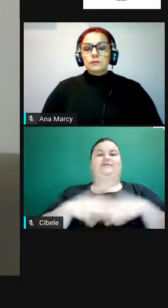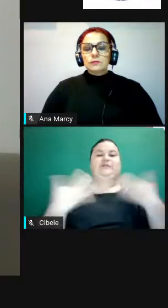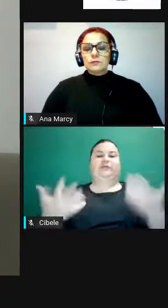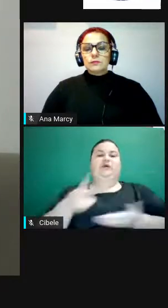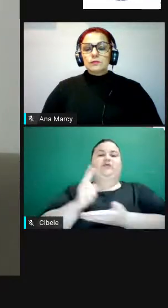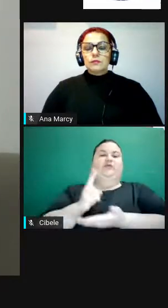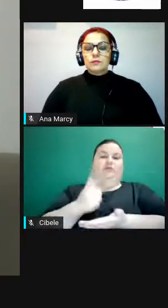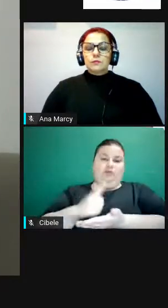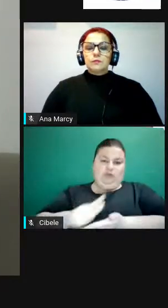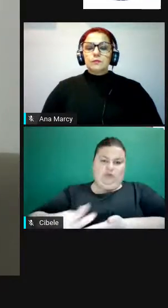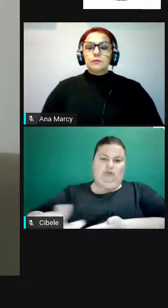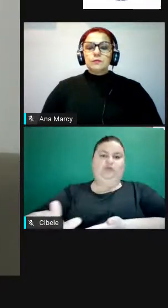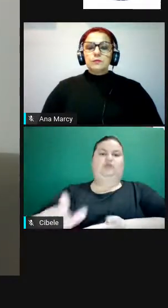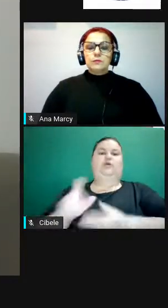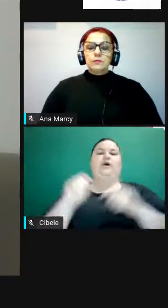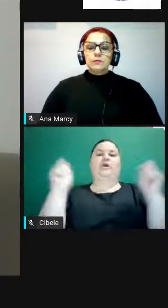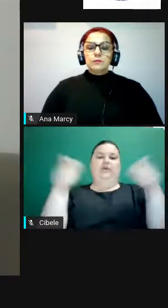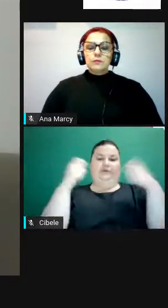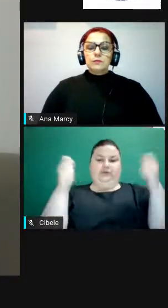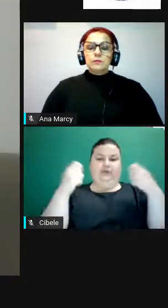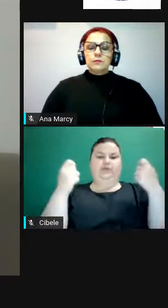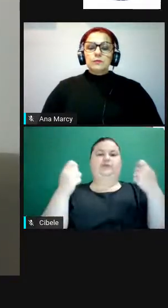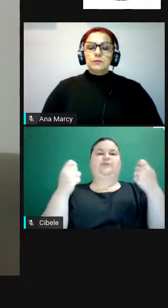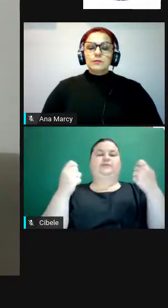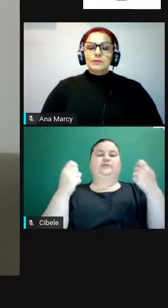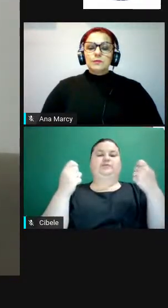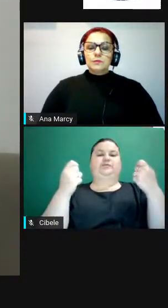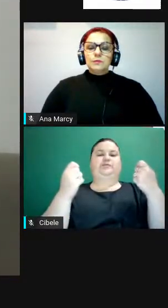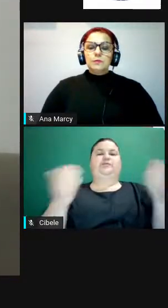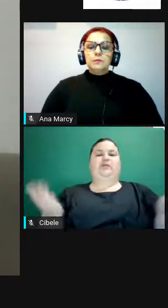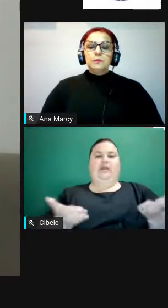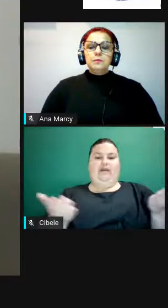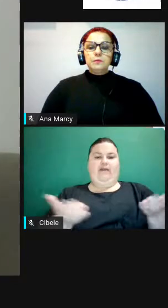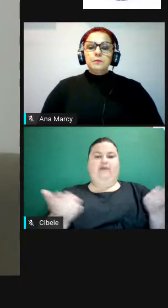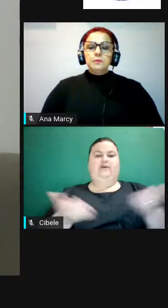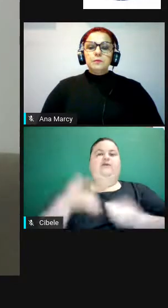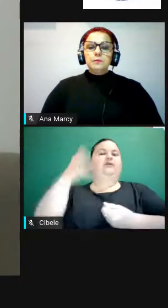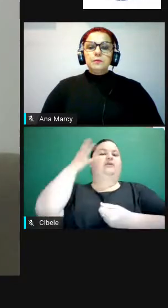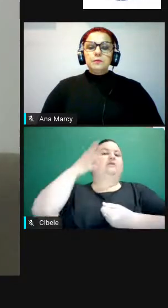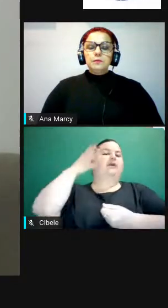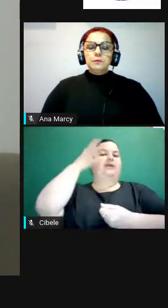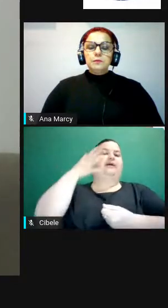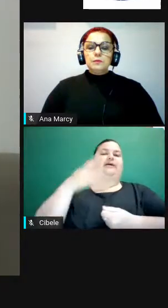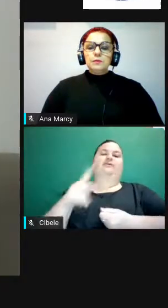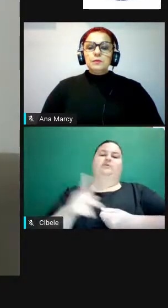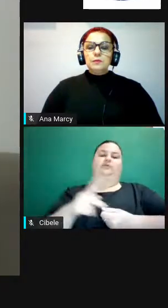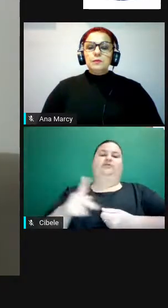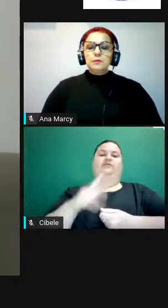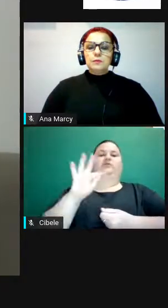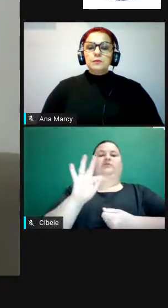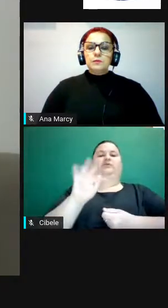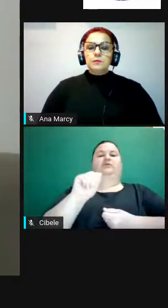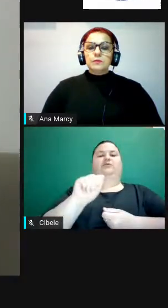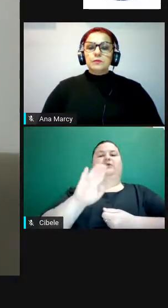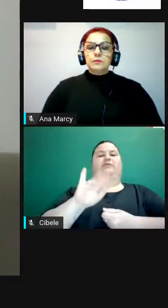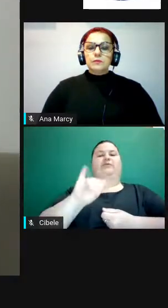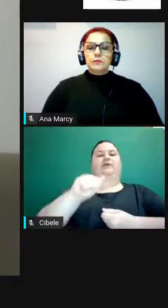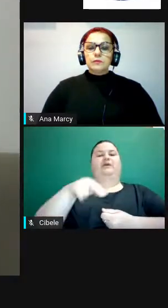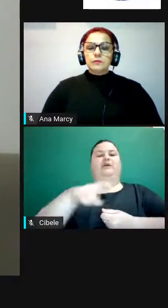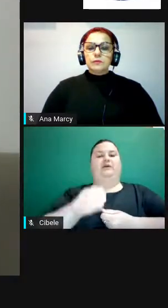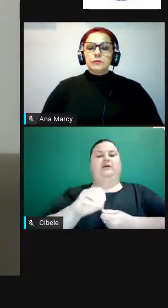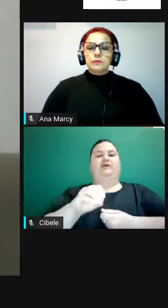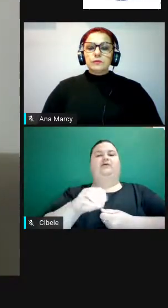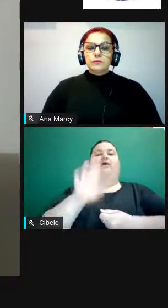continuidade ao nosso evento agora nós vamos ter a palestra do Fabiano Soares o